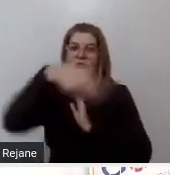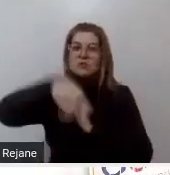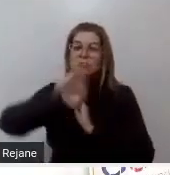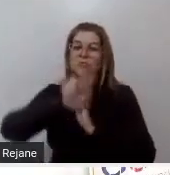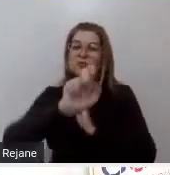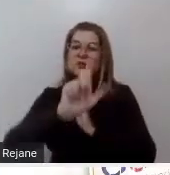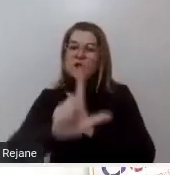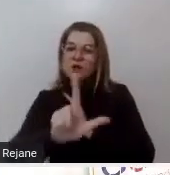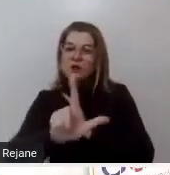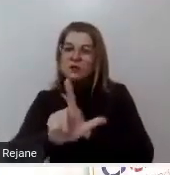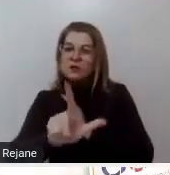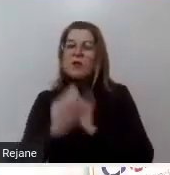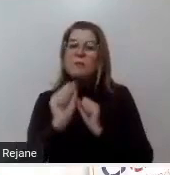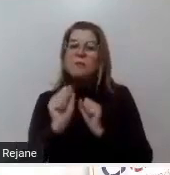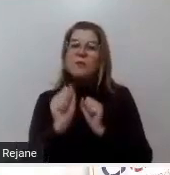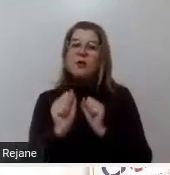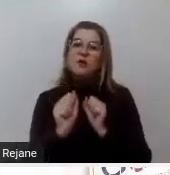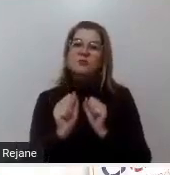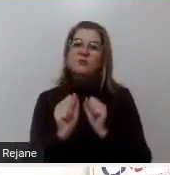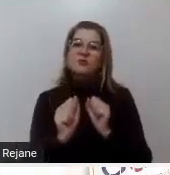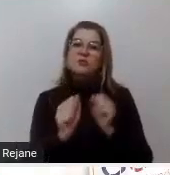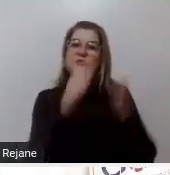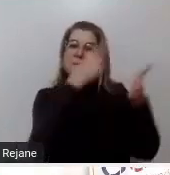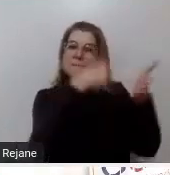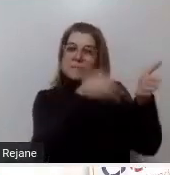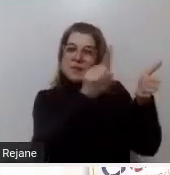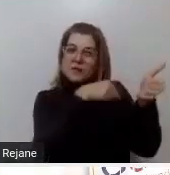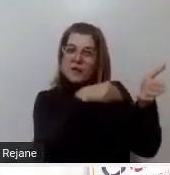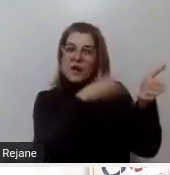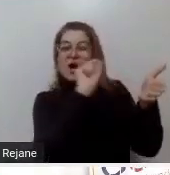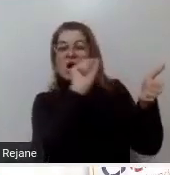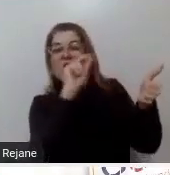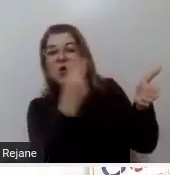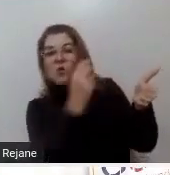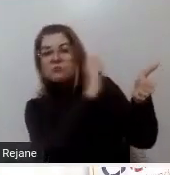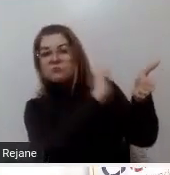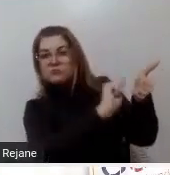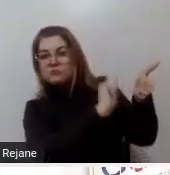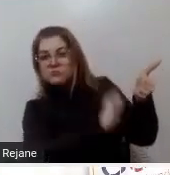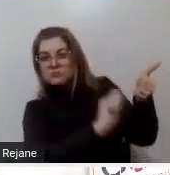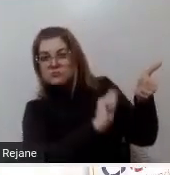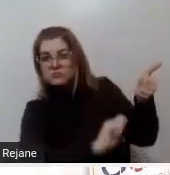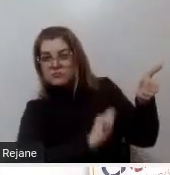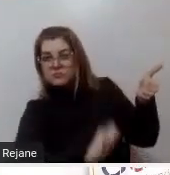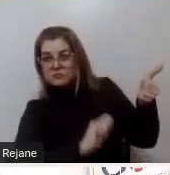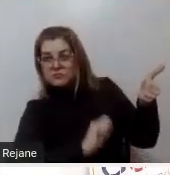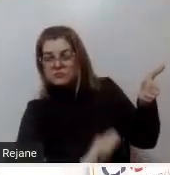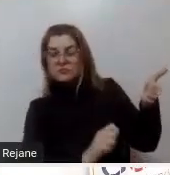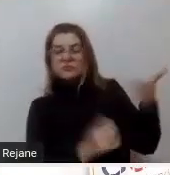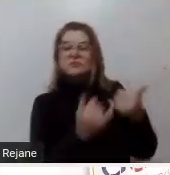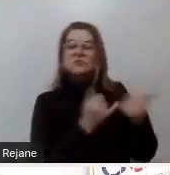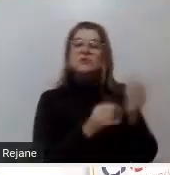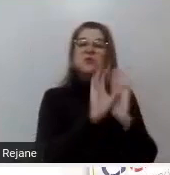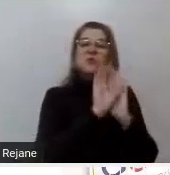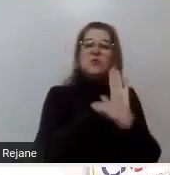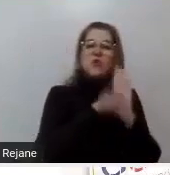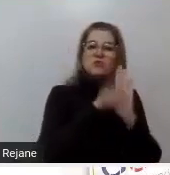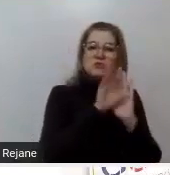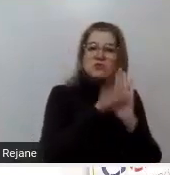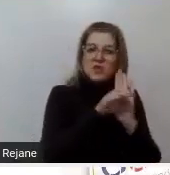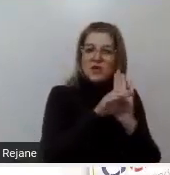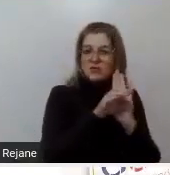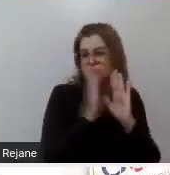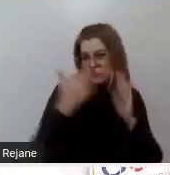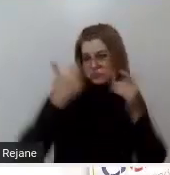ser tanto objetiva quanto subjetiva. Então, eu posso fazer uma pergunta para testar um conceito que eu acabei de trabalhar com os